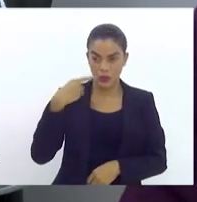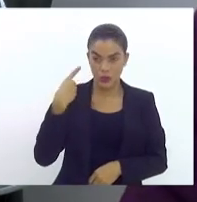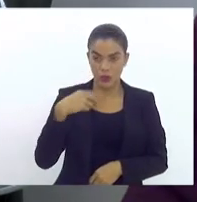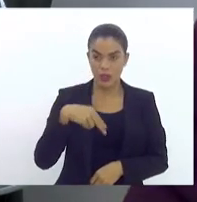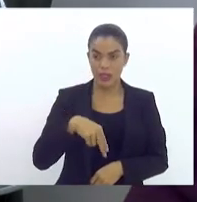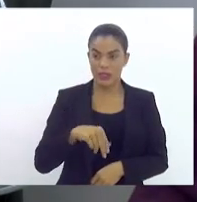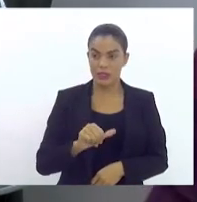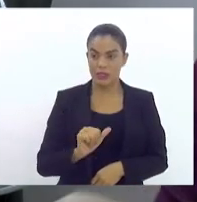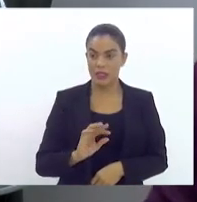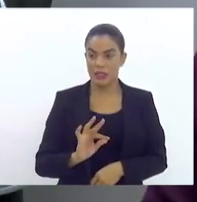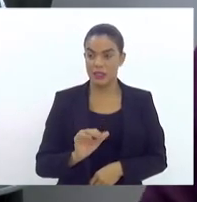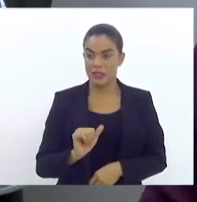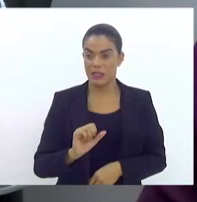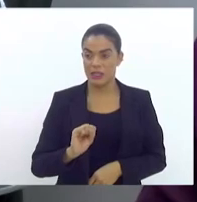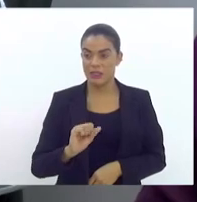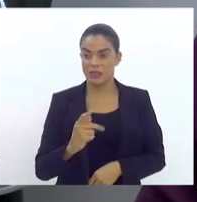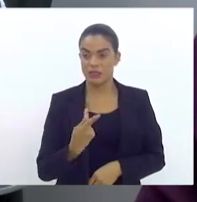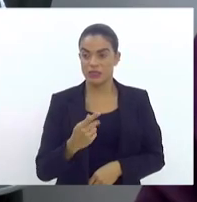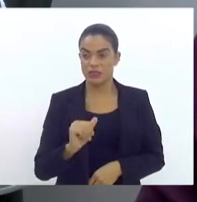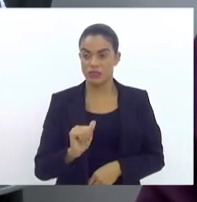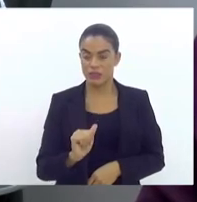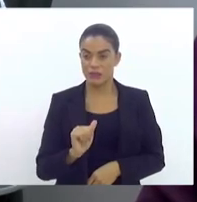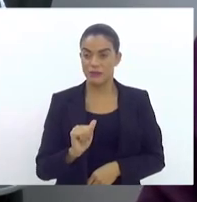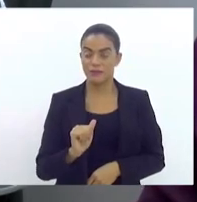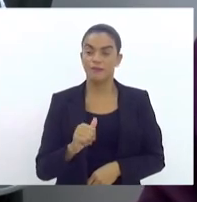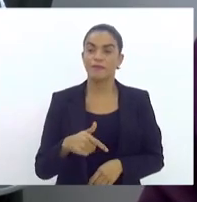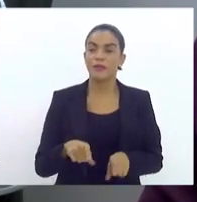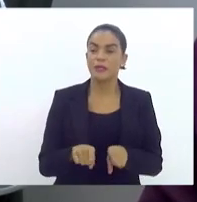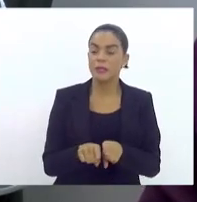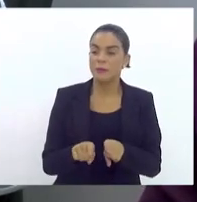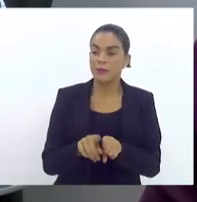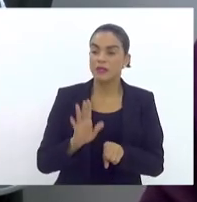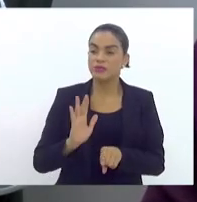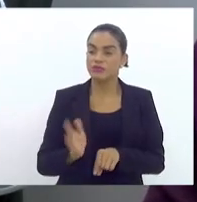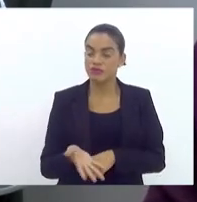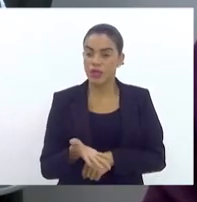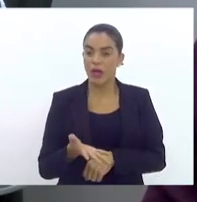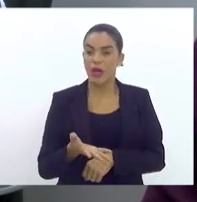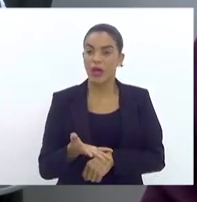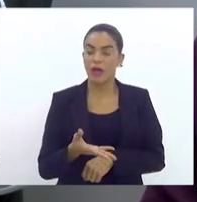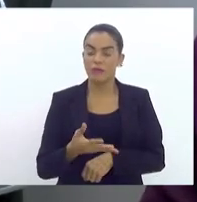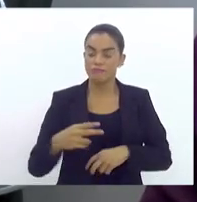Natasha como também a doutora Bárbara lomba e também já ouvimos